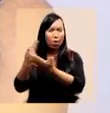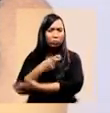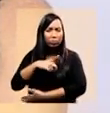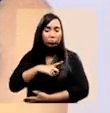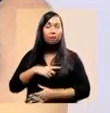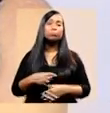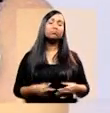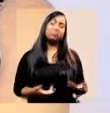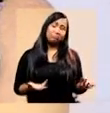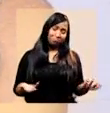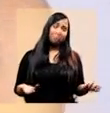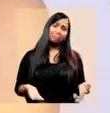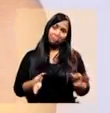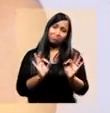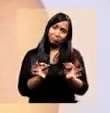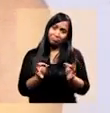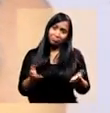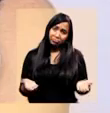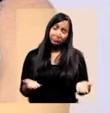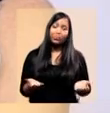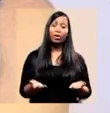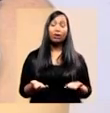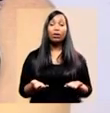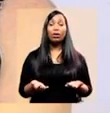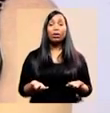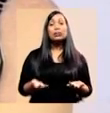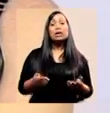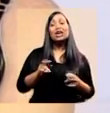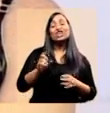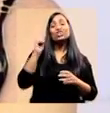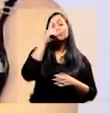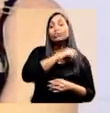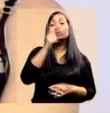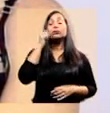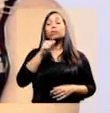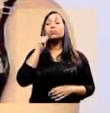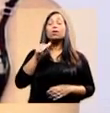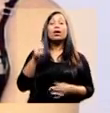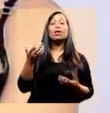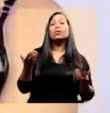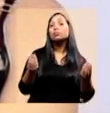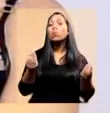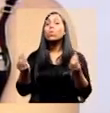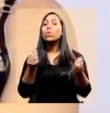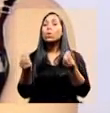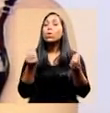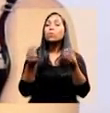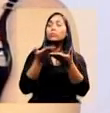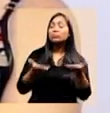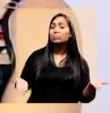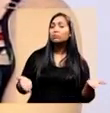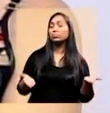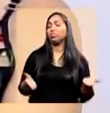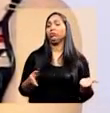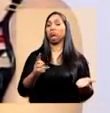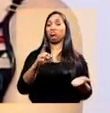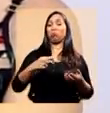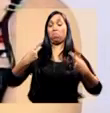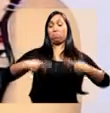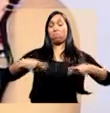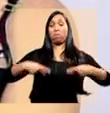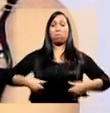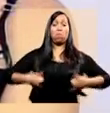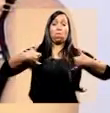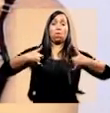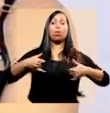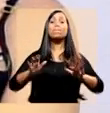acontece muito? Não resta a menor dúvida, né? É a dificuldade da mulher em lidar com essa perda, não só, né, de